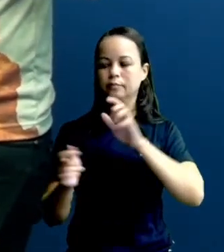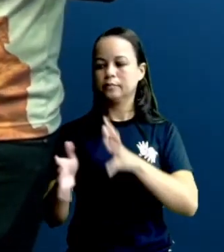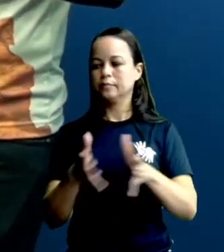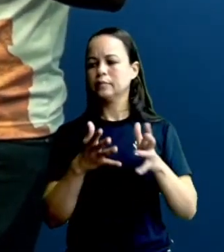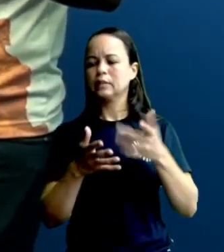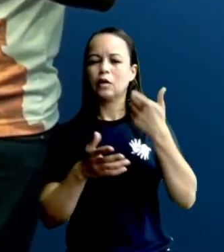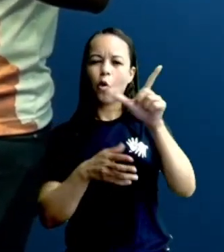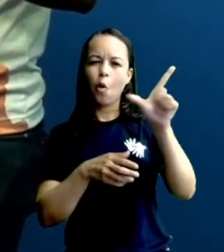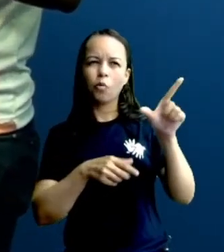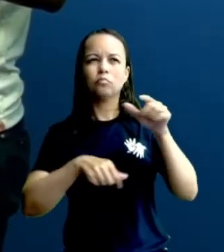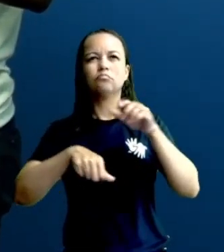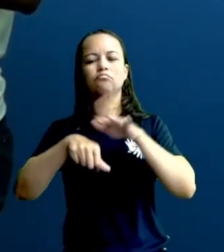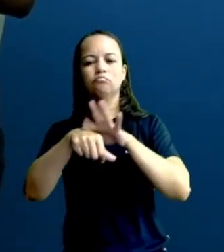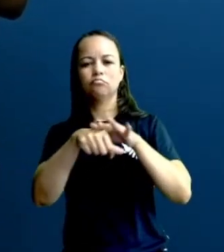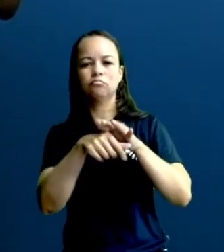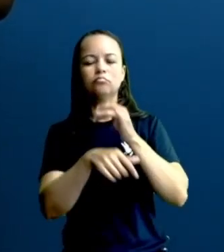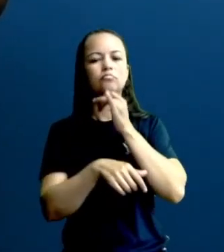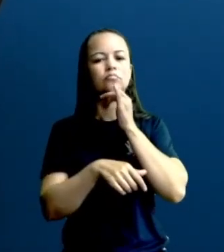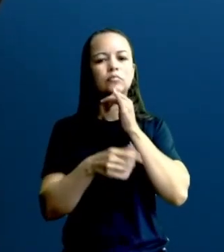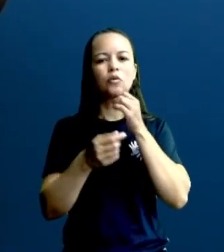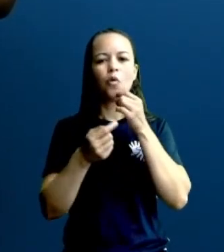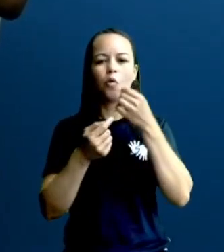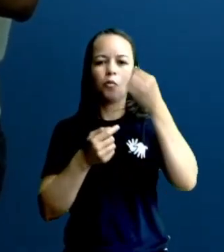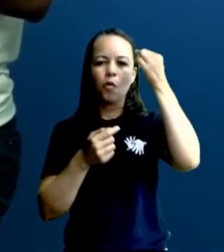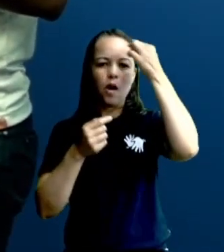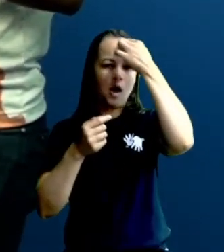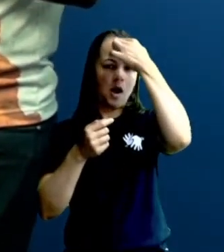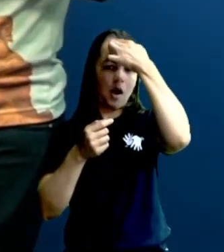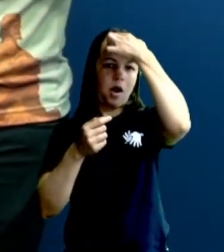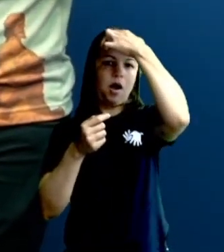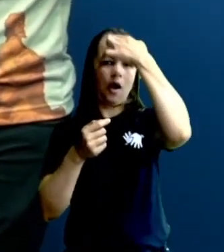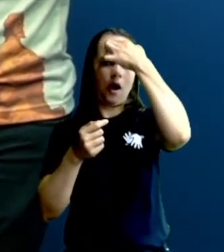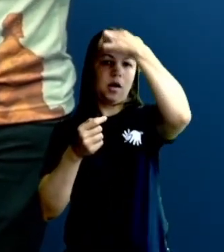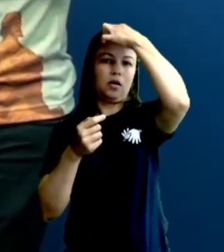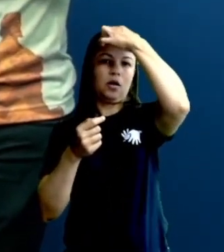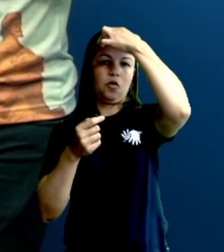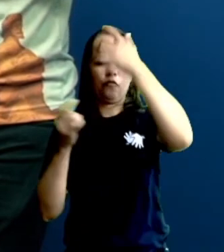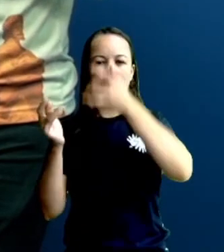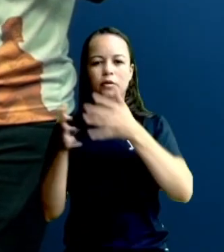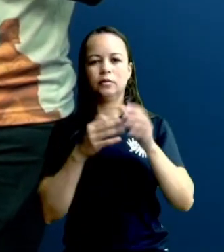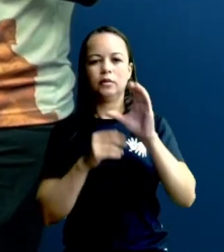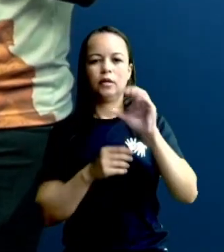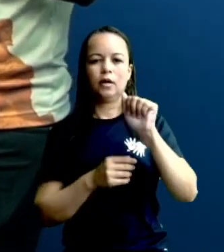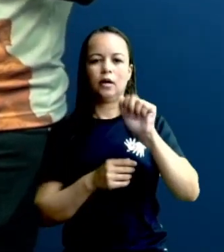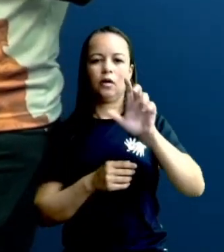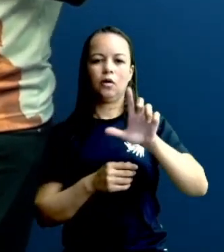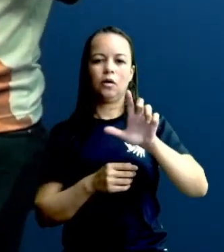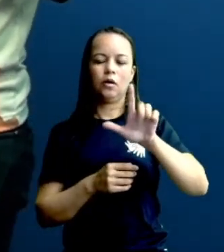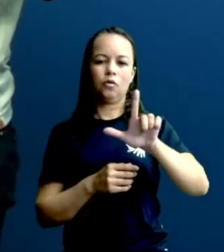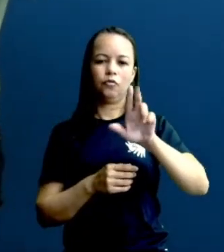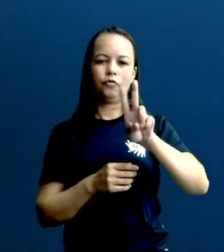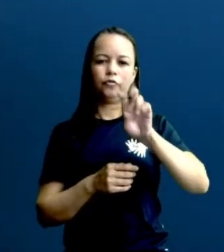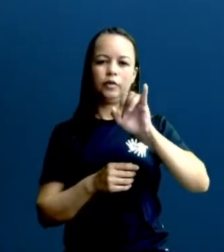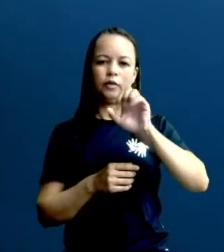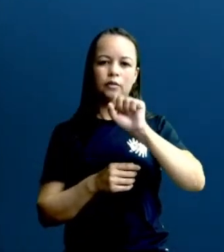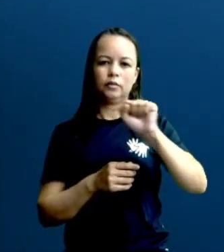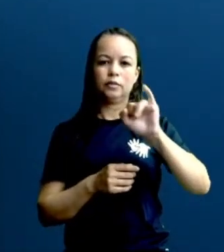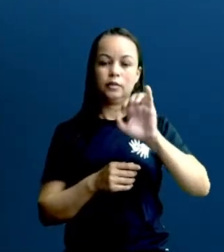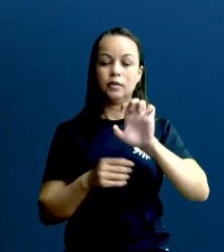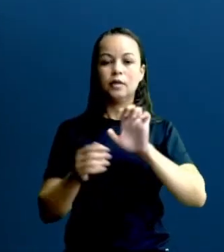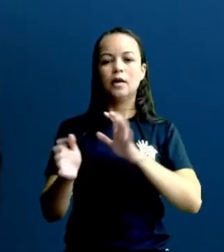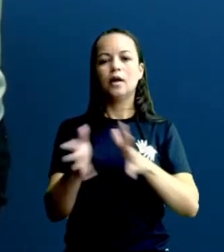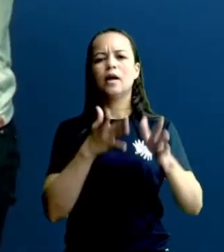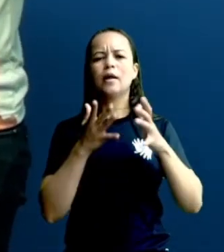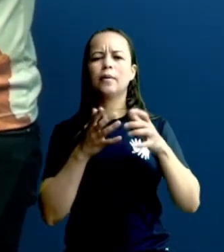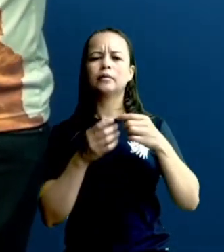outras doenças, por exemplo, como a calvície, para você ser um homem calvo, você teria que ter, nesse